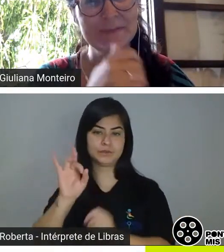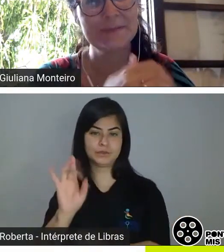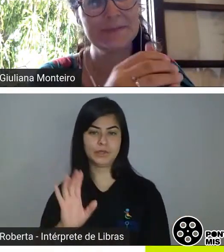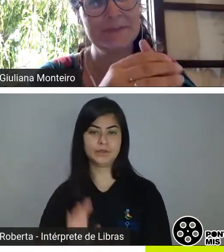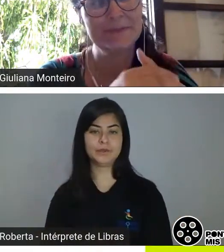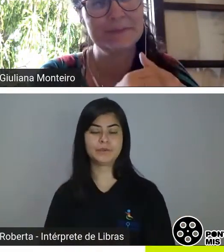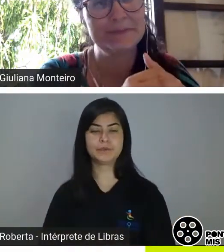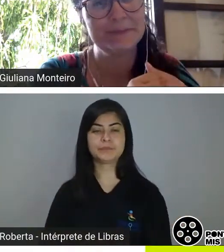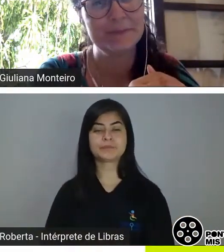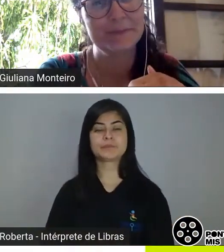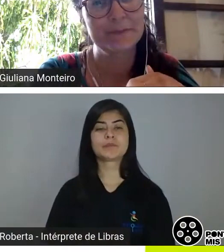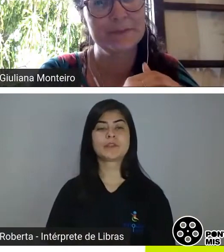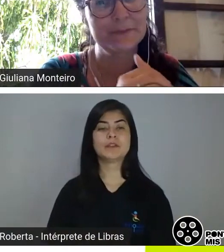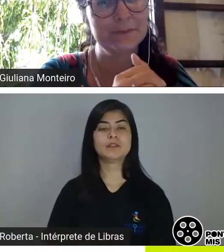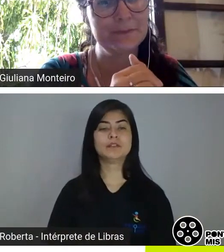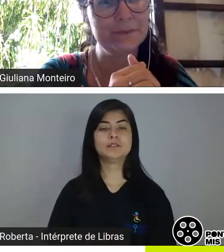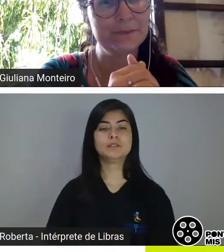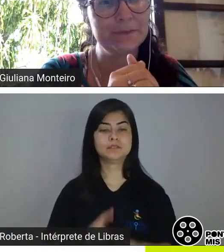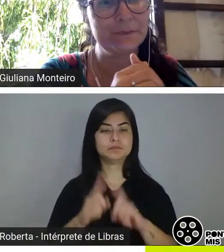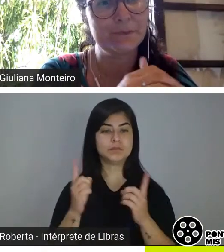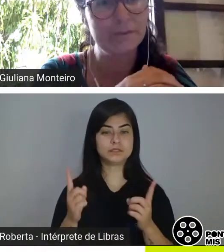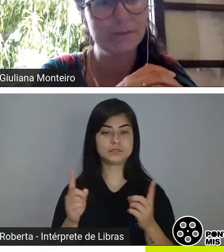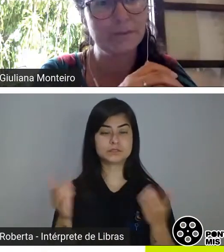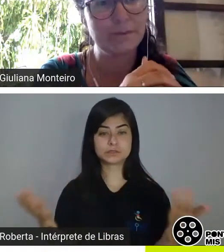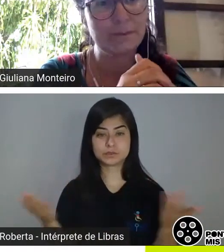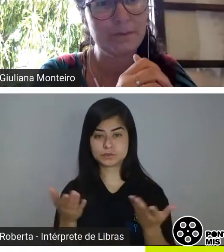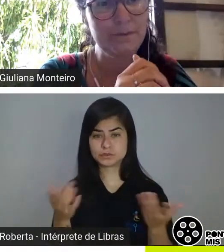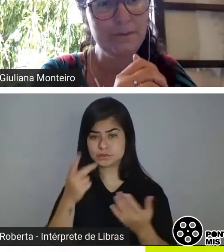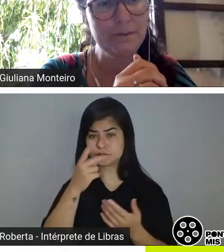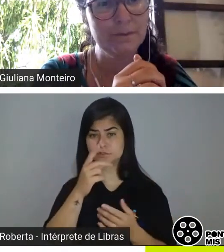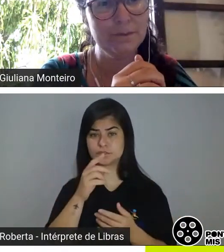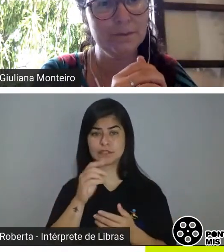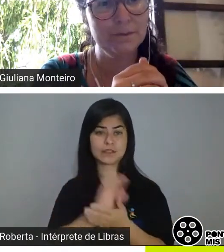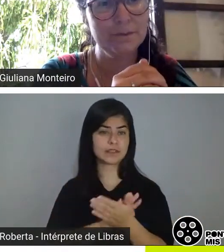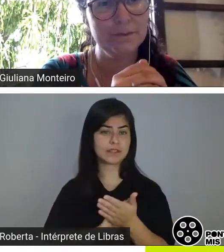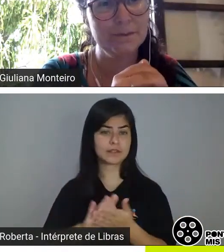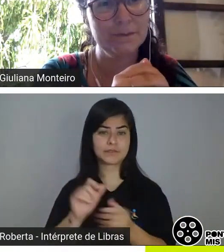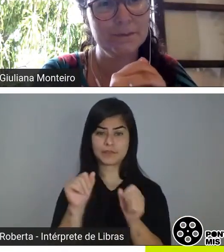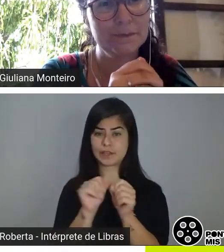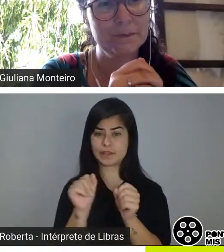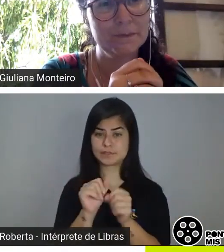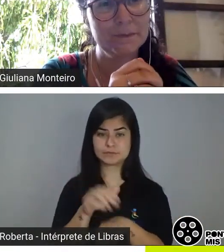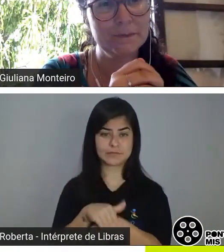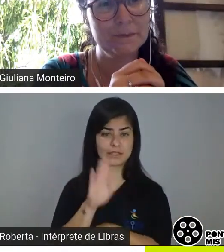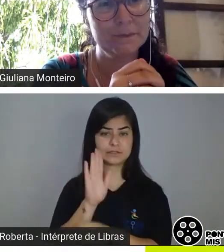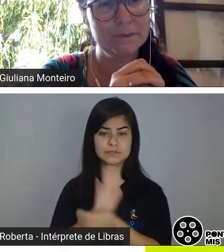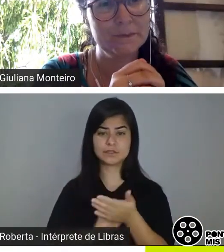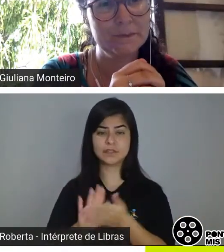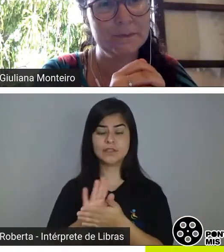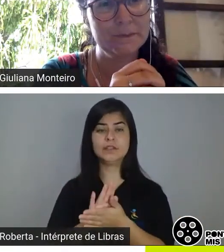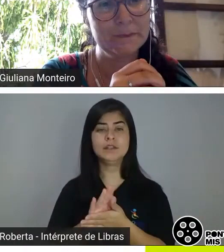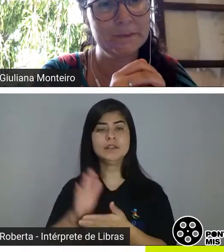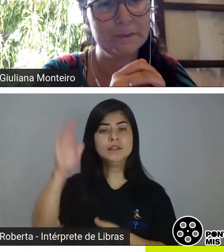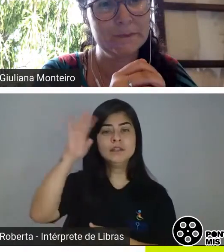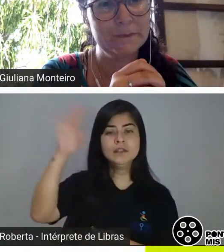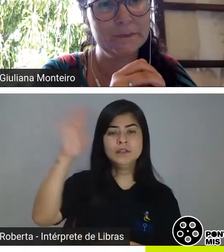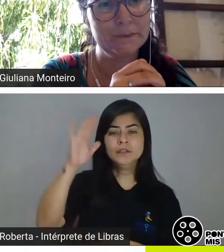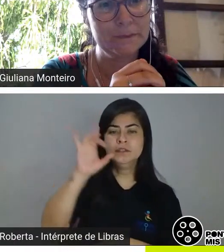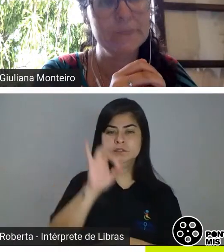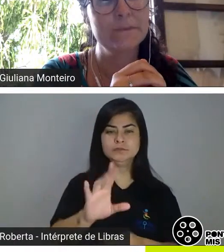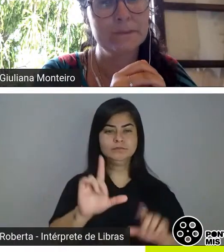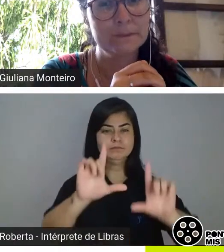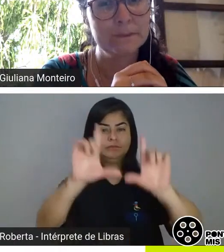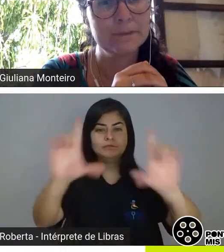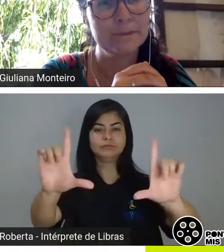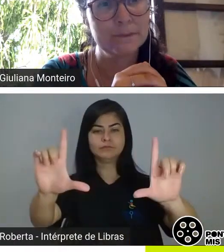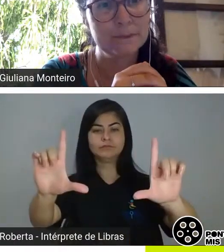A televisão... Mas ninguém hoje faz mais nada, eu acho, e eu há muito tempo já não faço, pensando só numa tela.